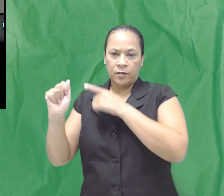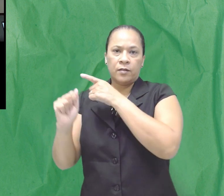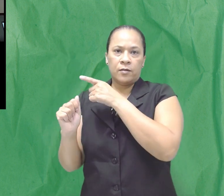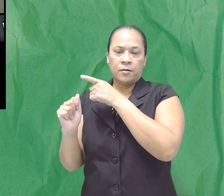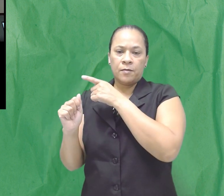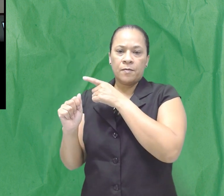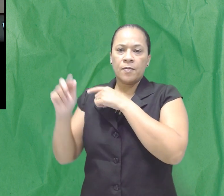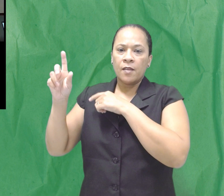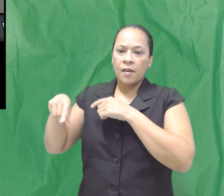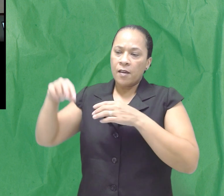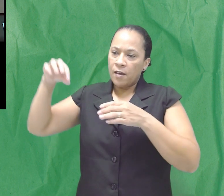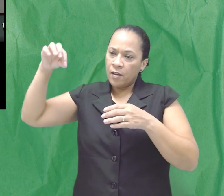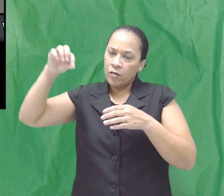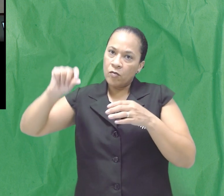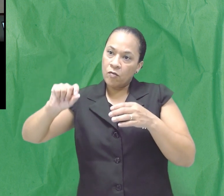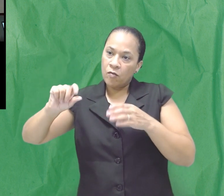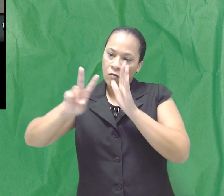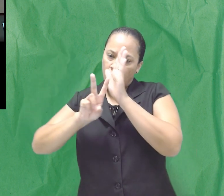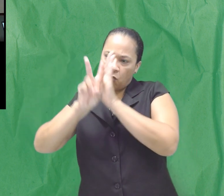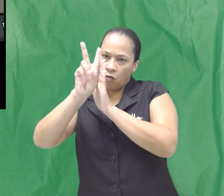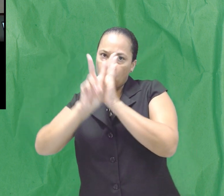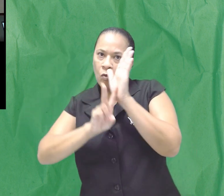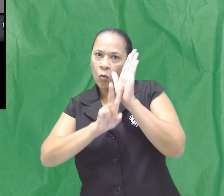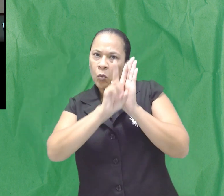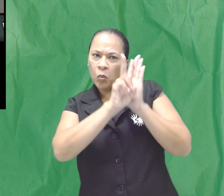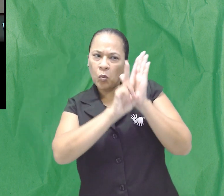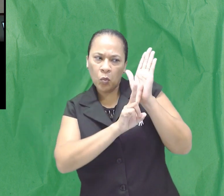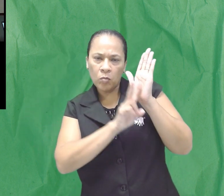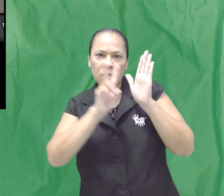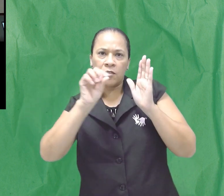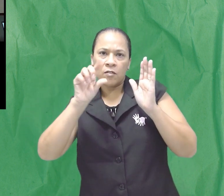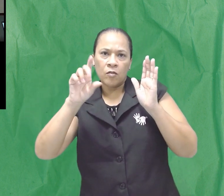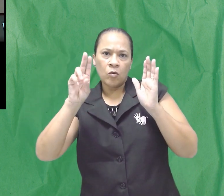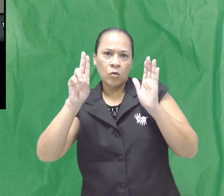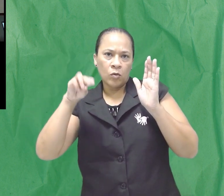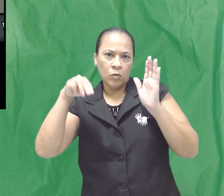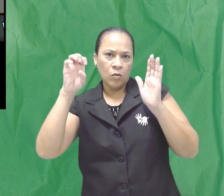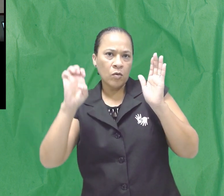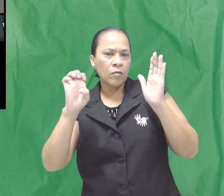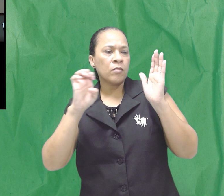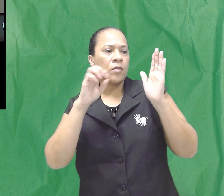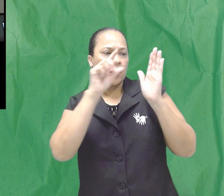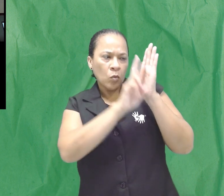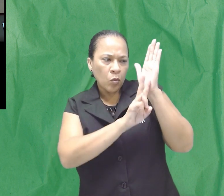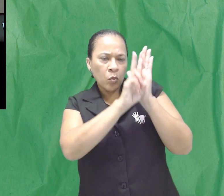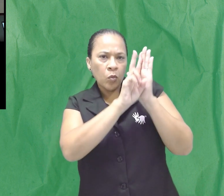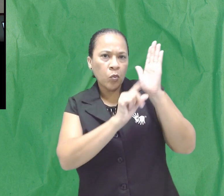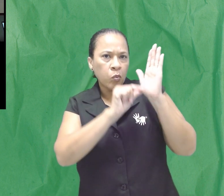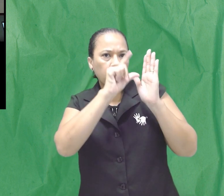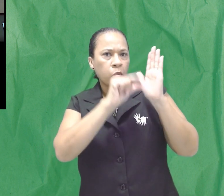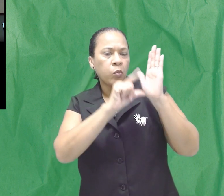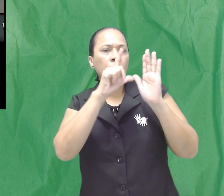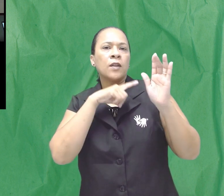destinado às medidas precisas de volumes durante o processo de titulação. Temos as pipetas